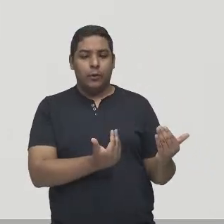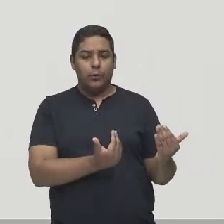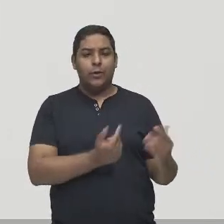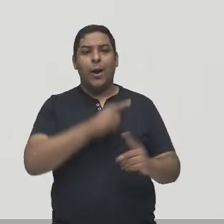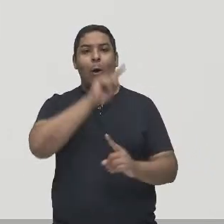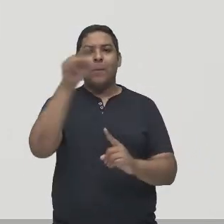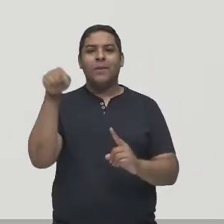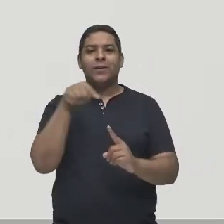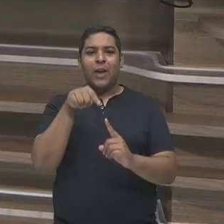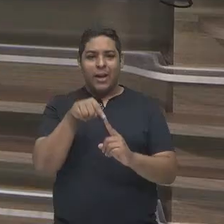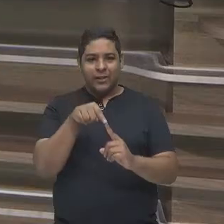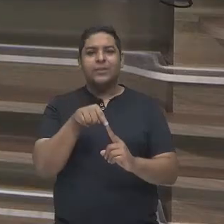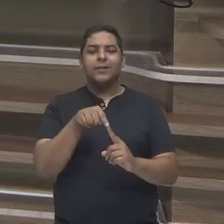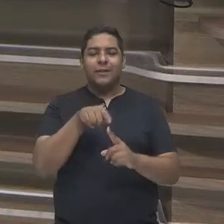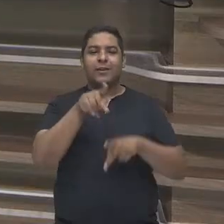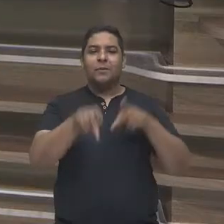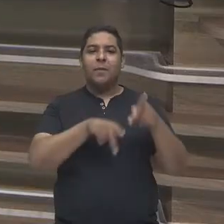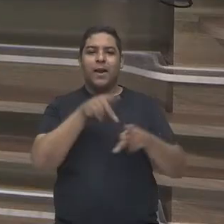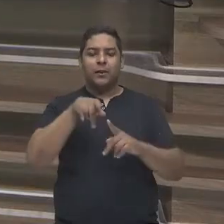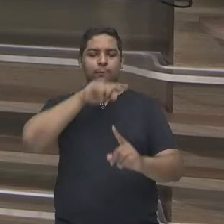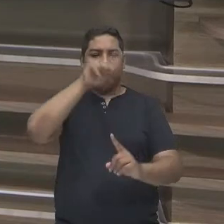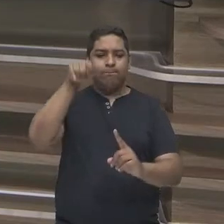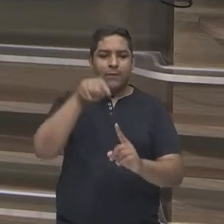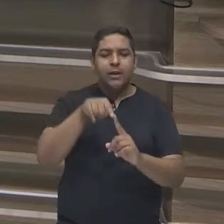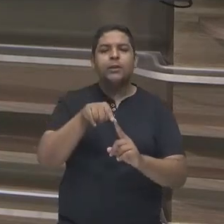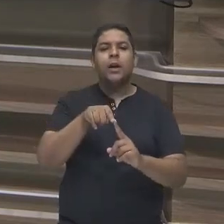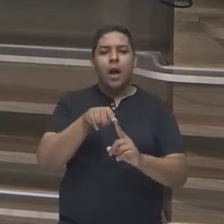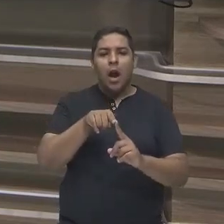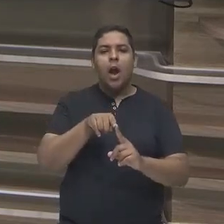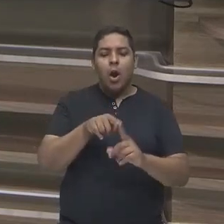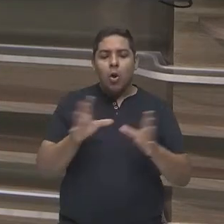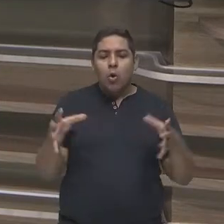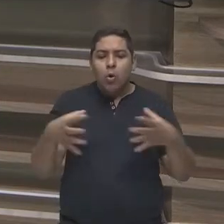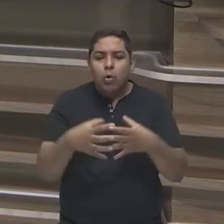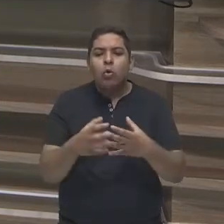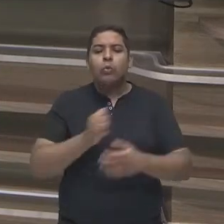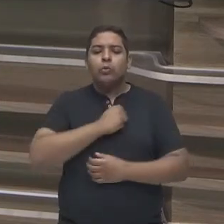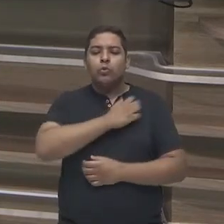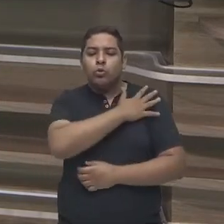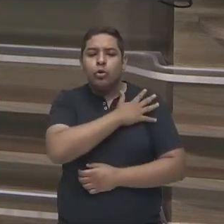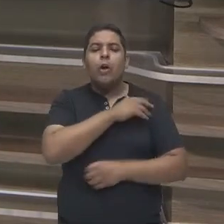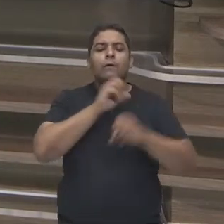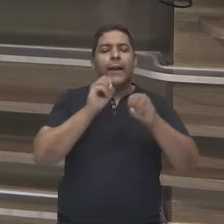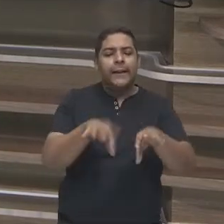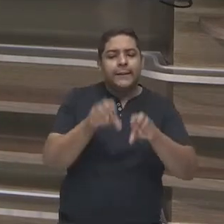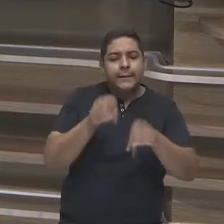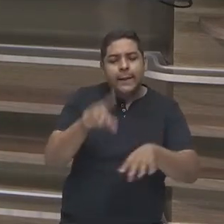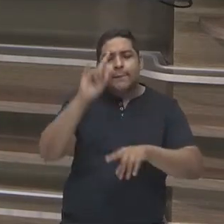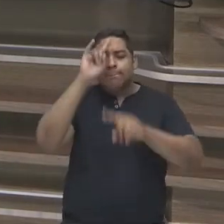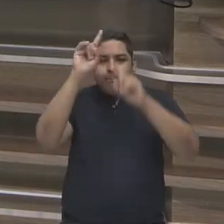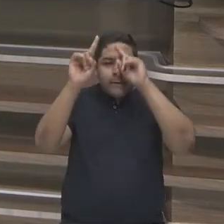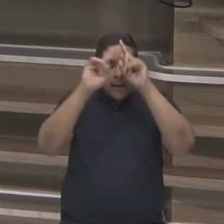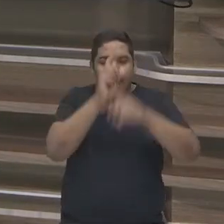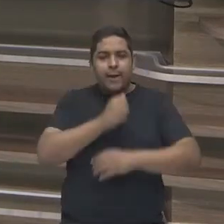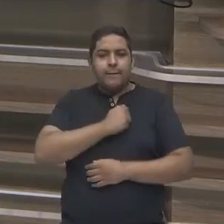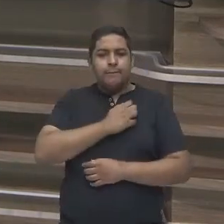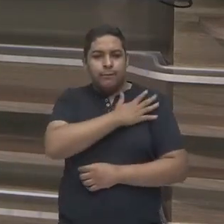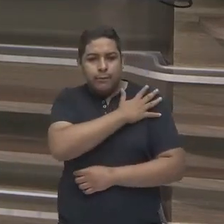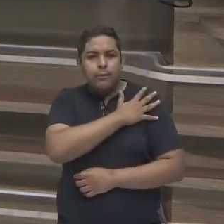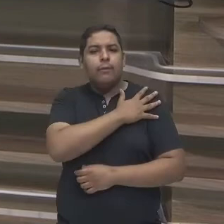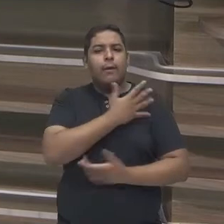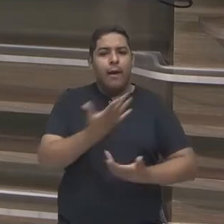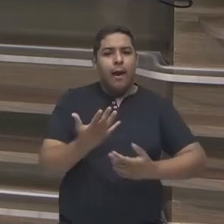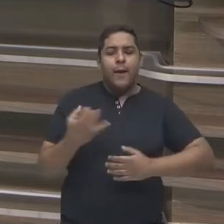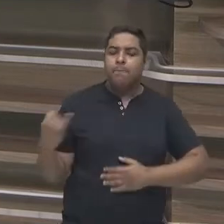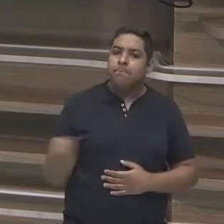público-alvo. Então, eu vou ali, aquele grupo de jovens, vou ali ensiná-los essa ideia de que ser militarizado é